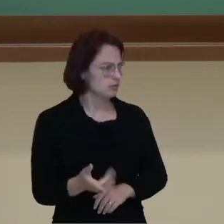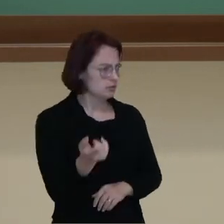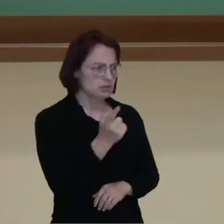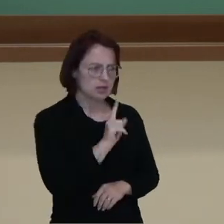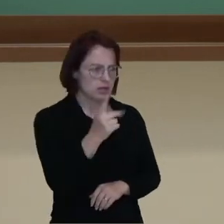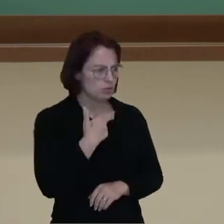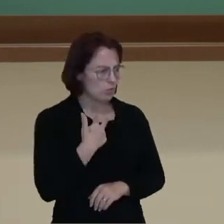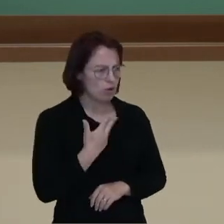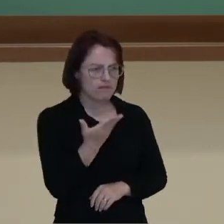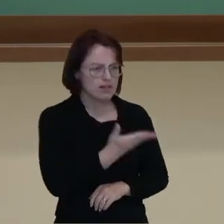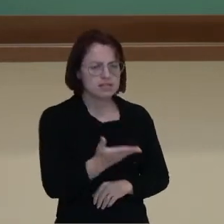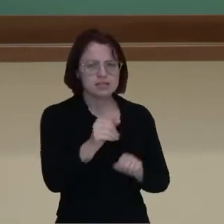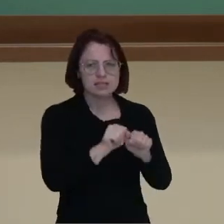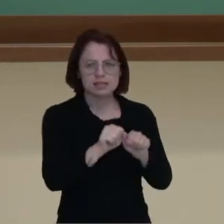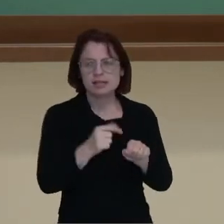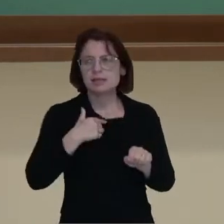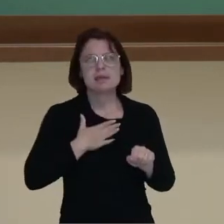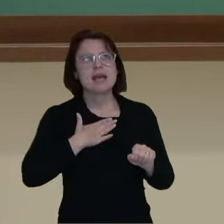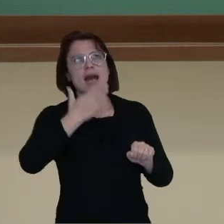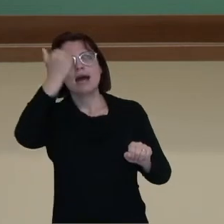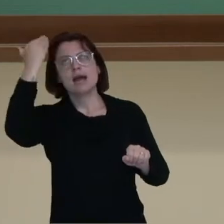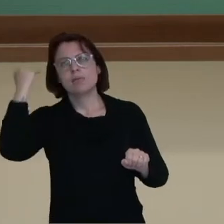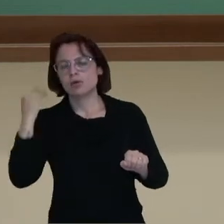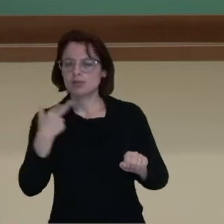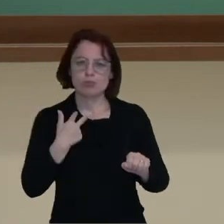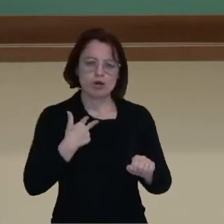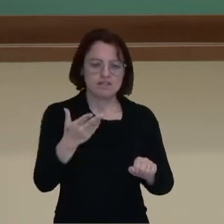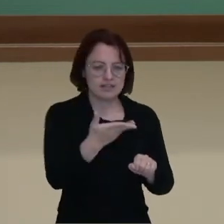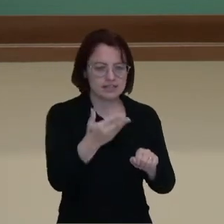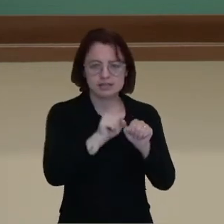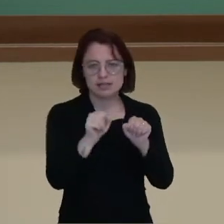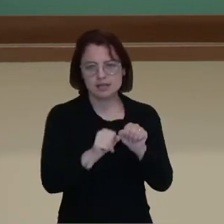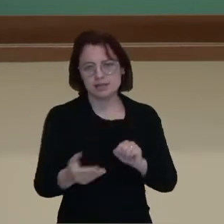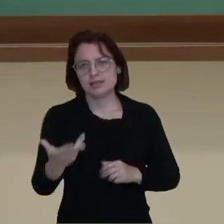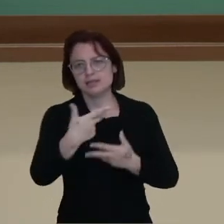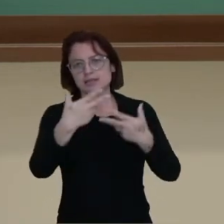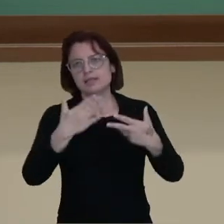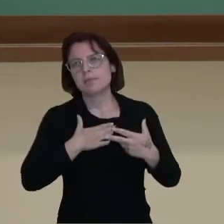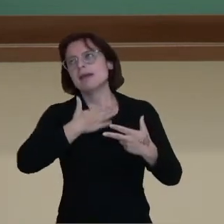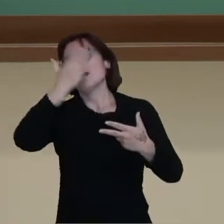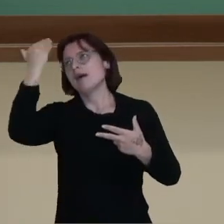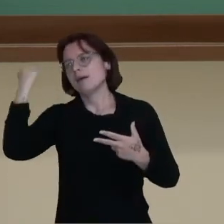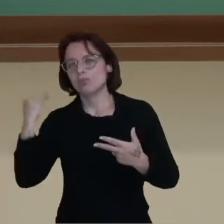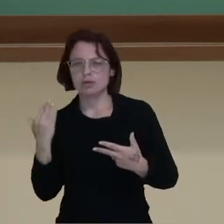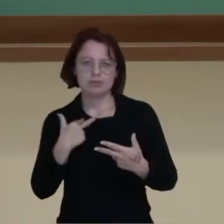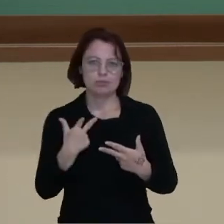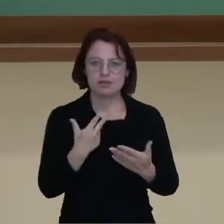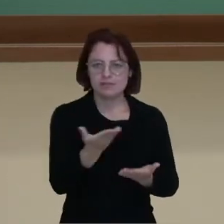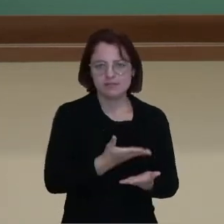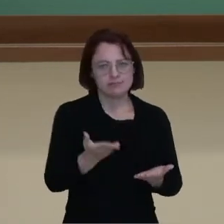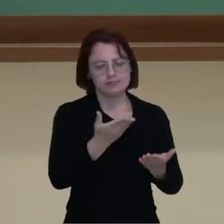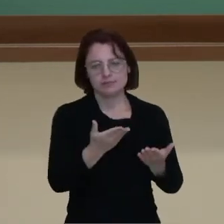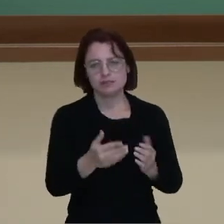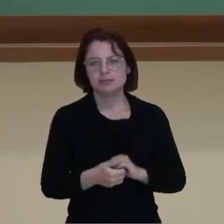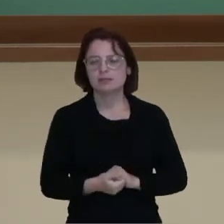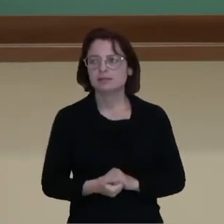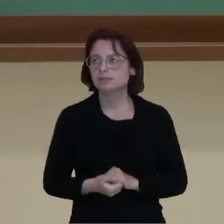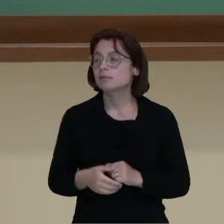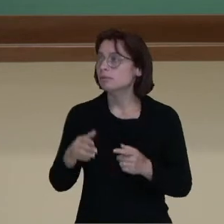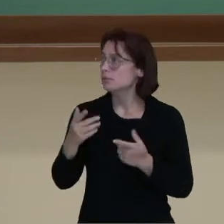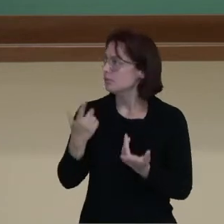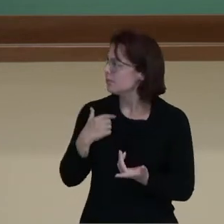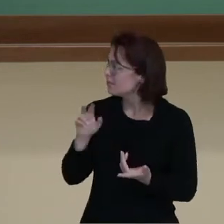imagina que você vai fazer isso. Na minha época isso era desse jeito. Na minha época não era assim, né? Claro, porque as